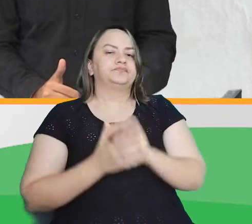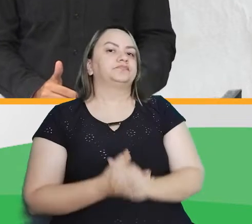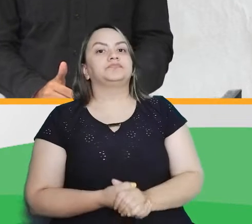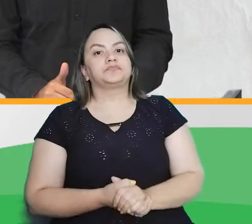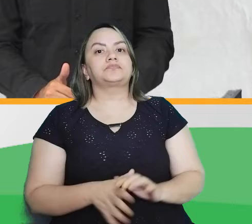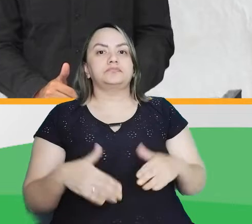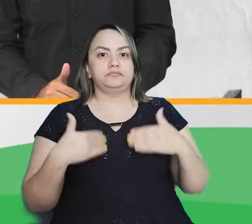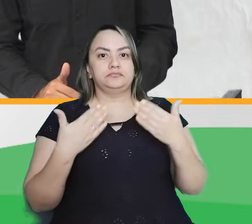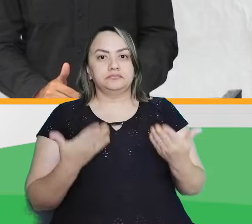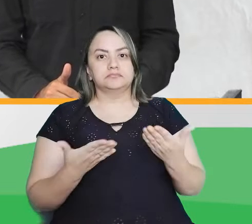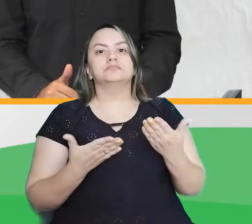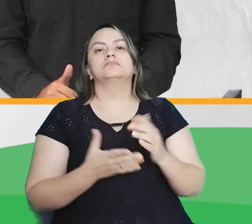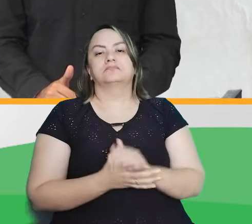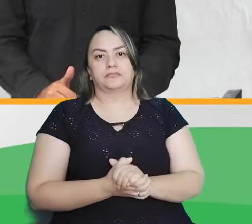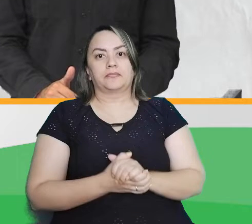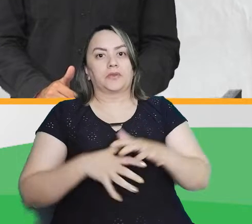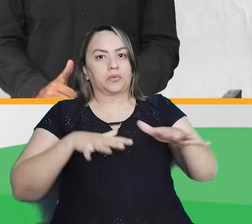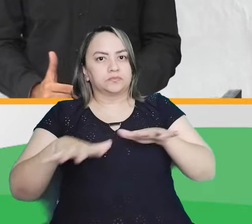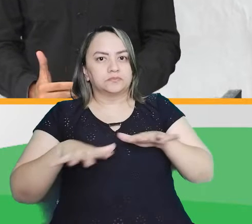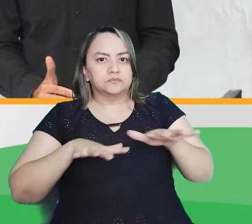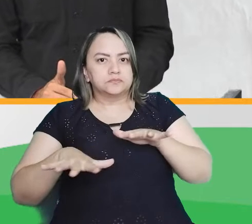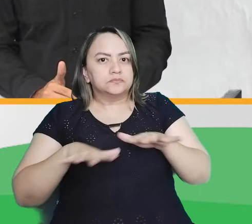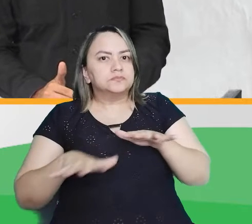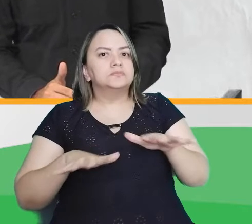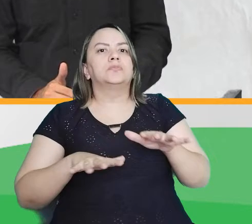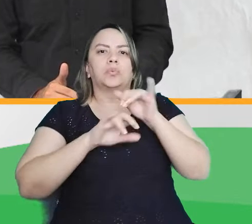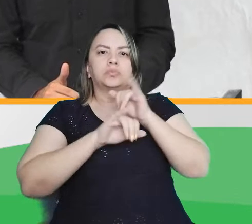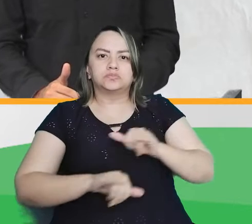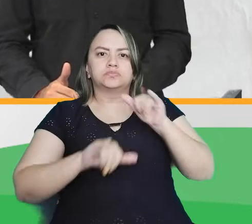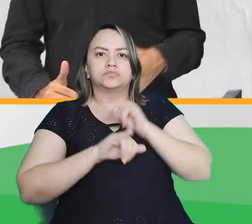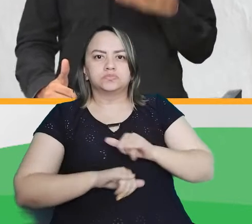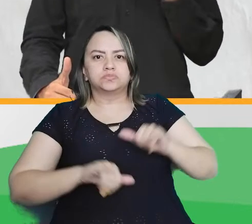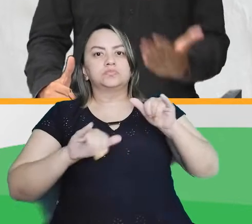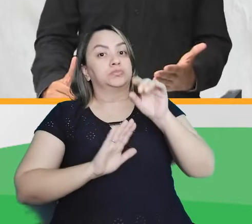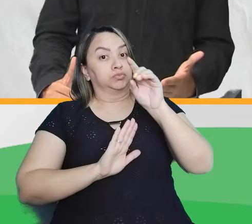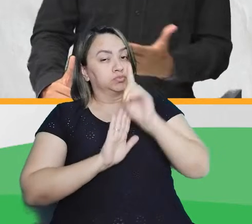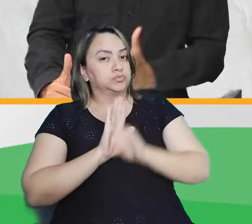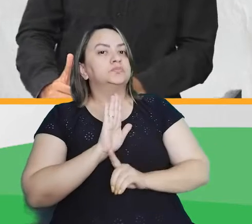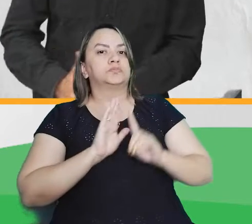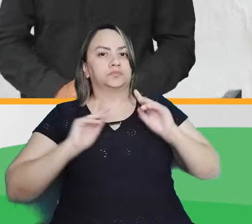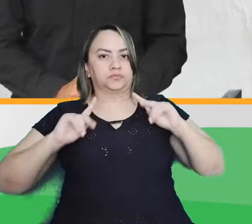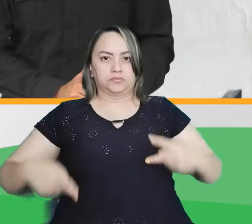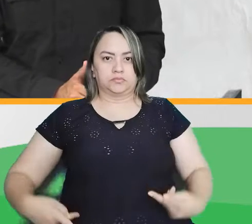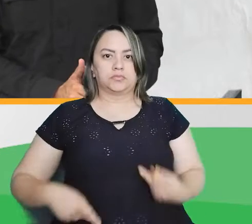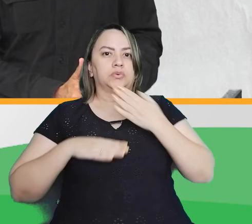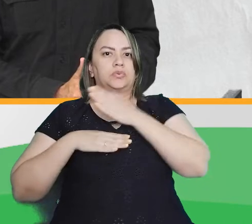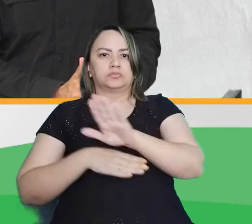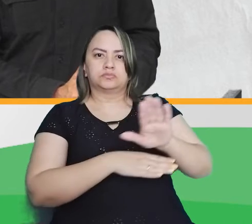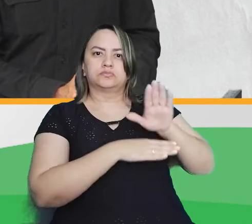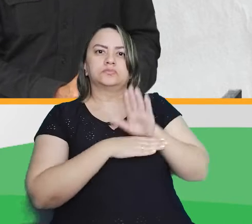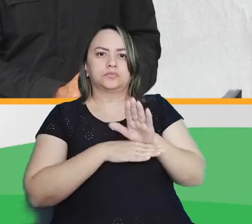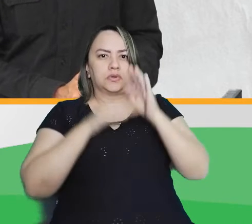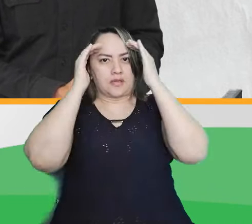identificar ações que promovam os direitos humanos, a solidariedade, o respeito às diferenças e as